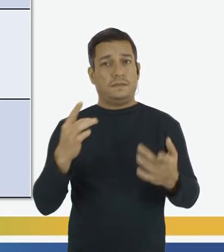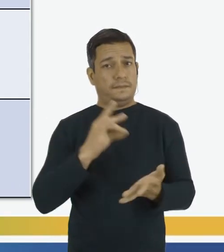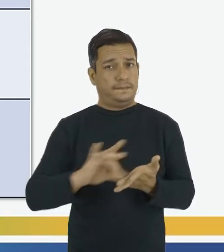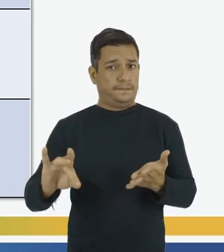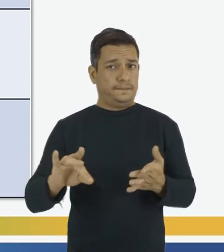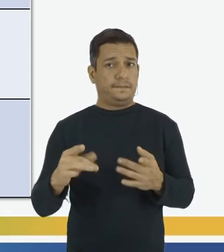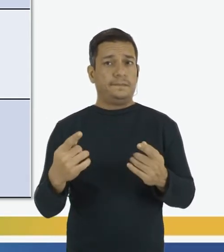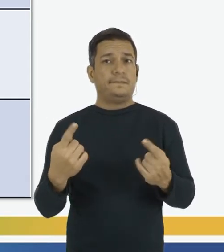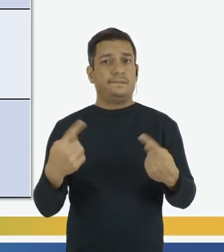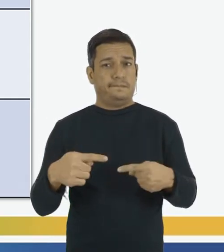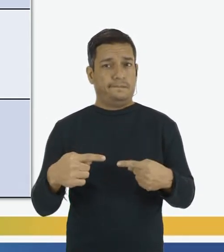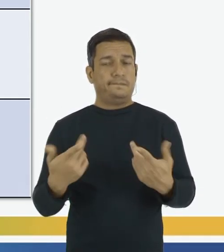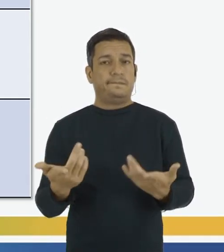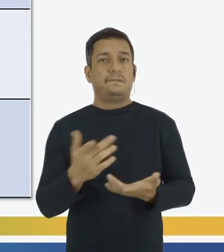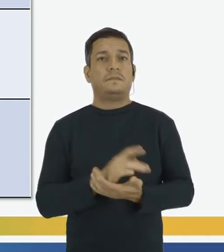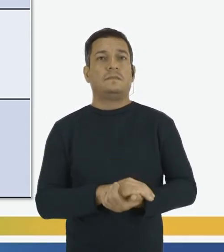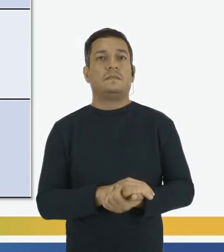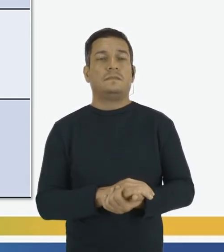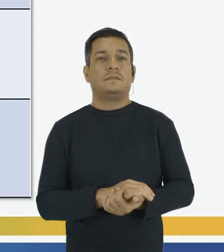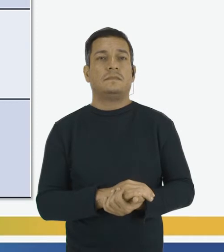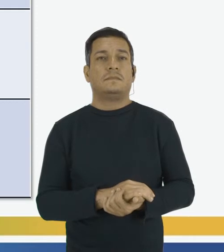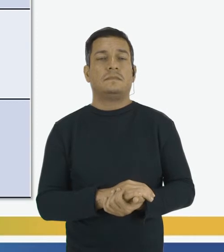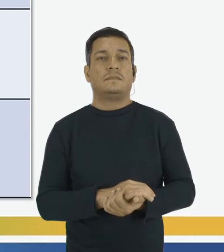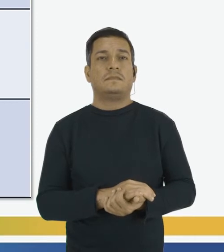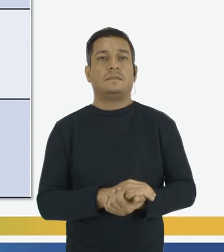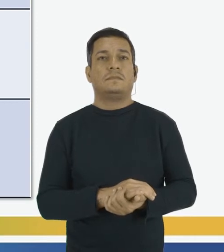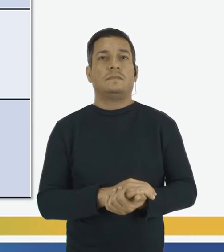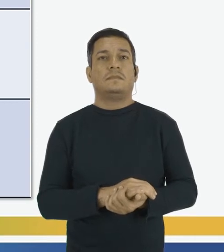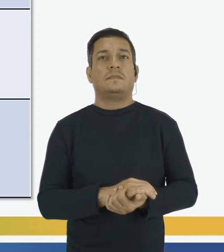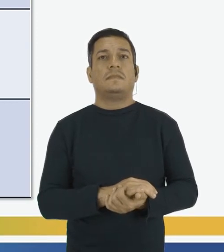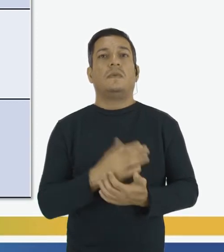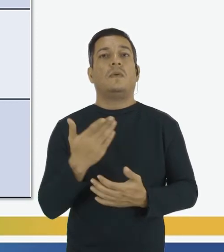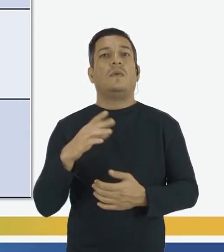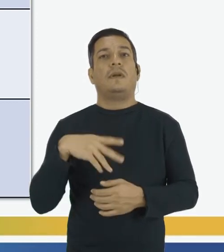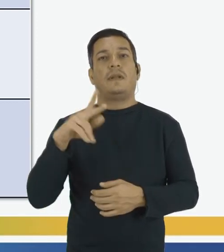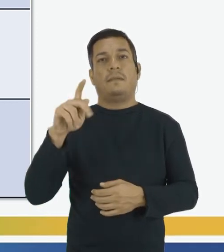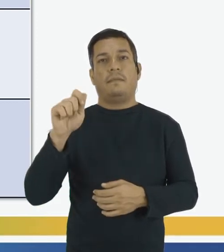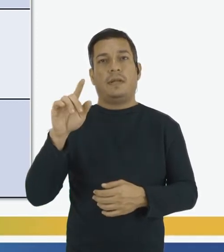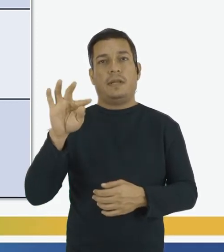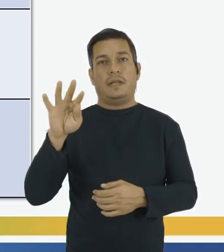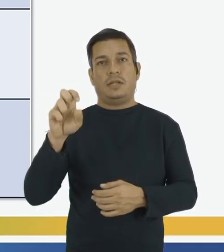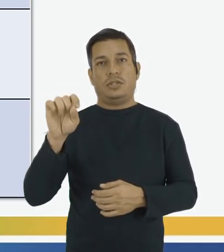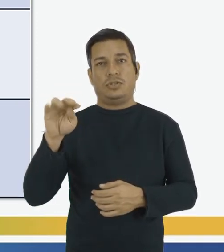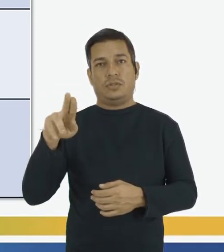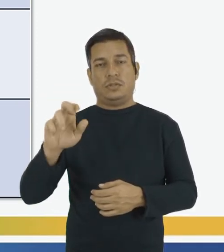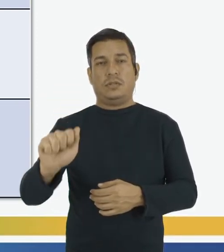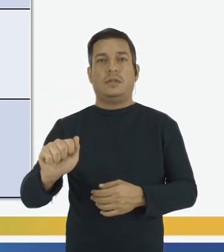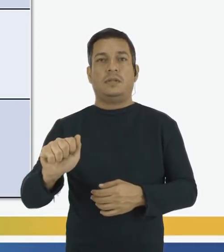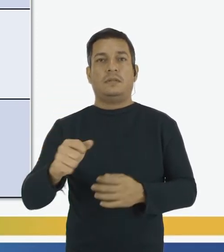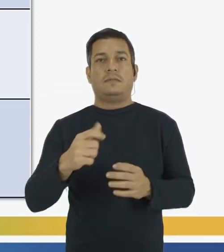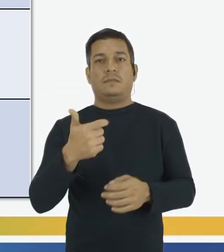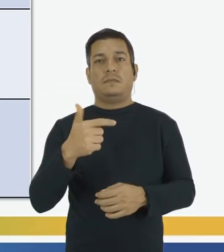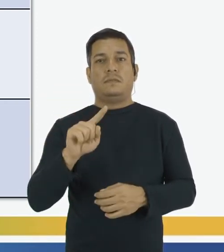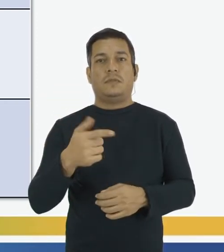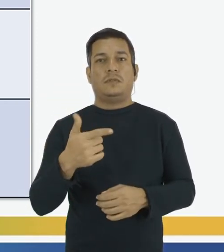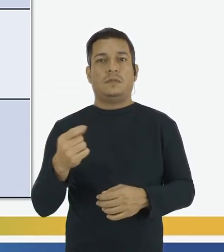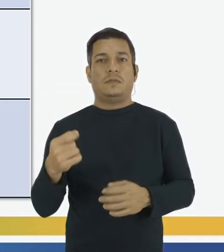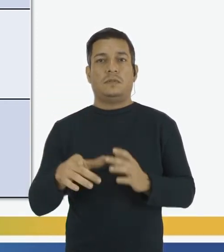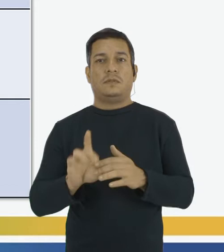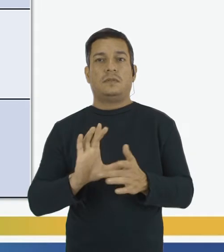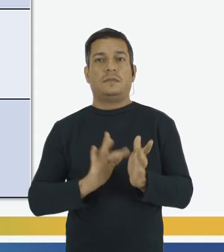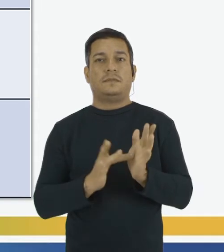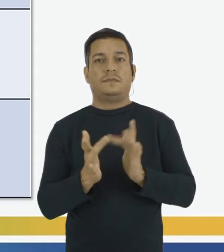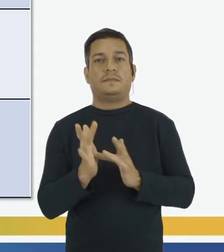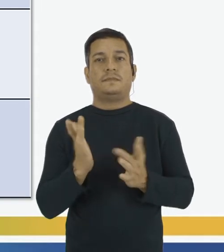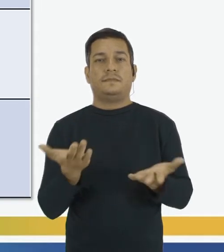Ou o Código de Hammurabi era pertencente à Palestina, 1200 a.C., 1.200 anos